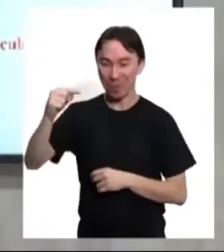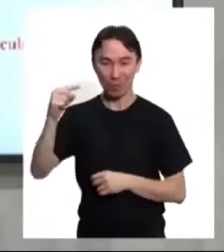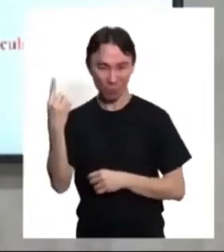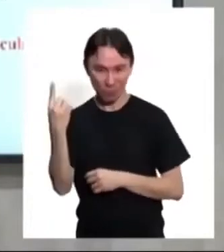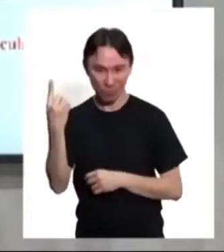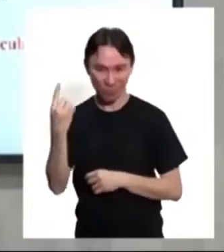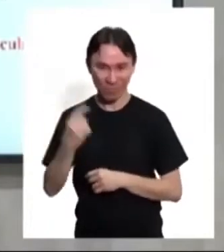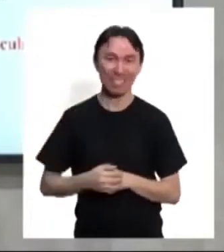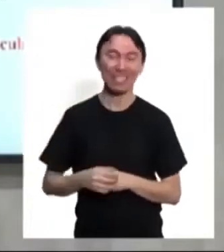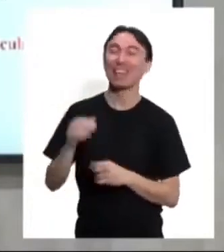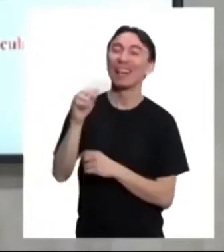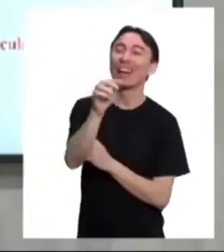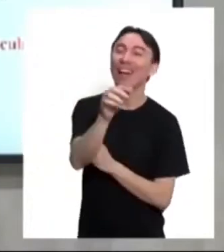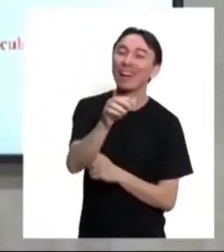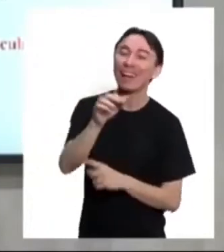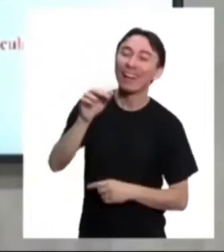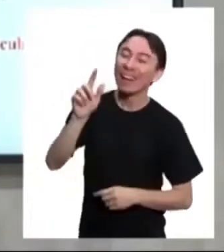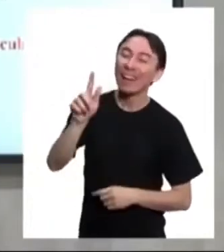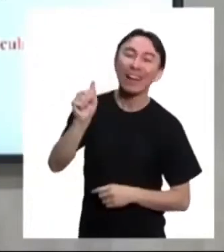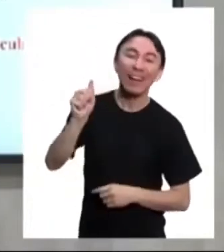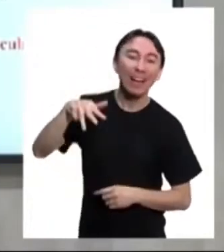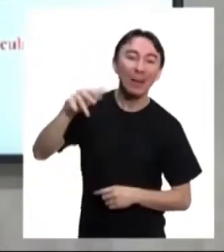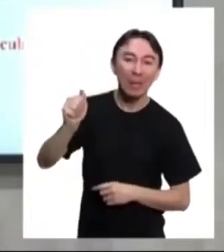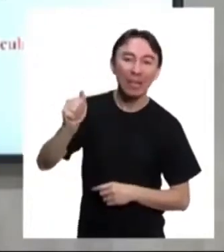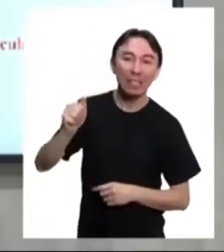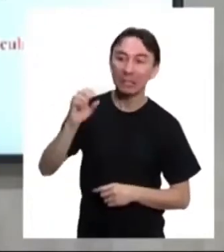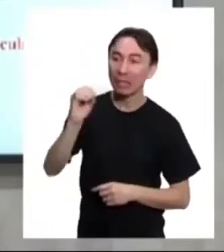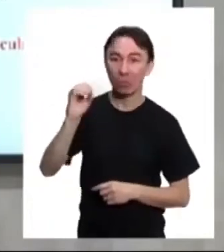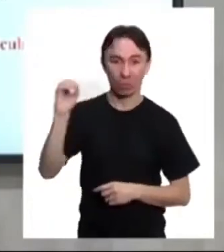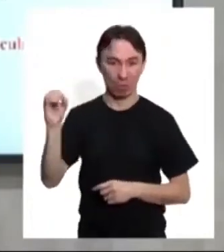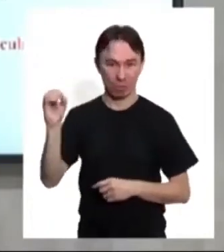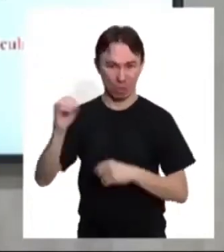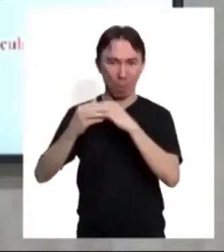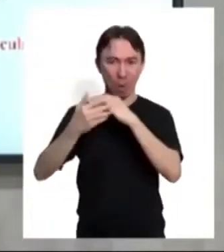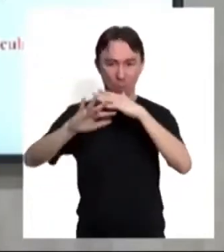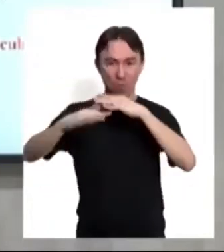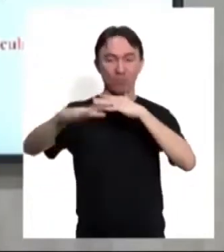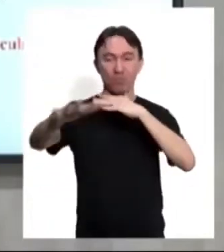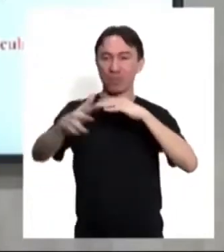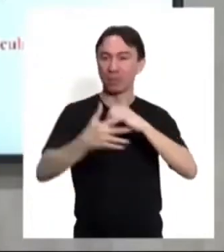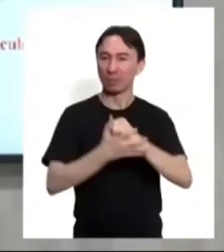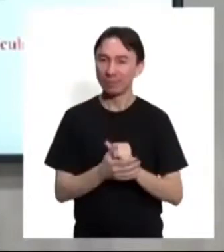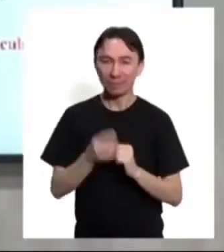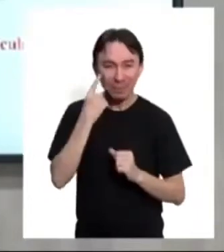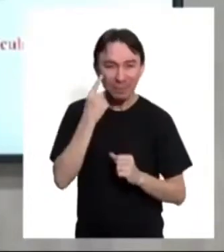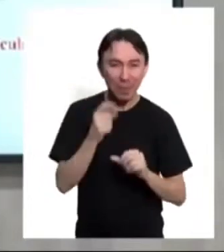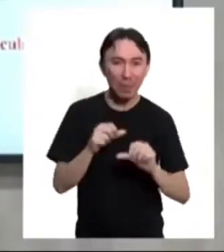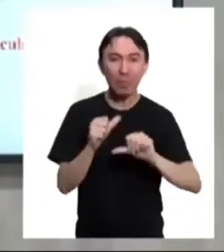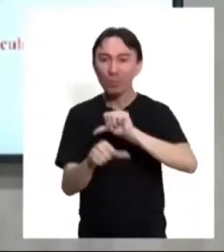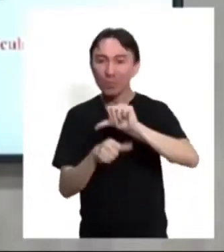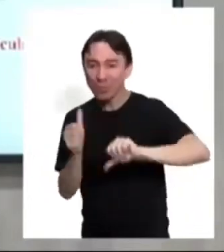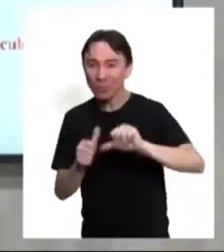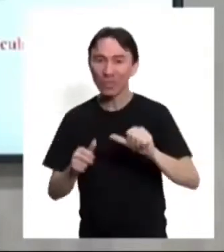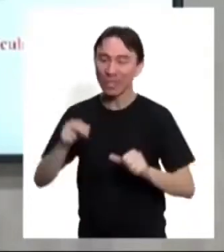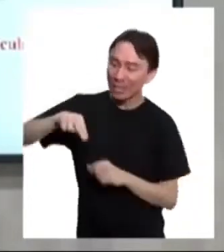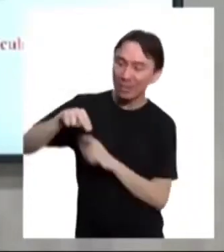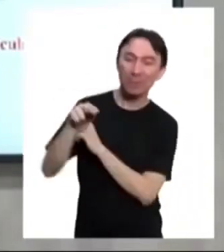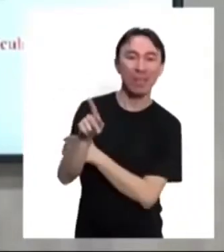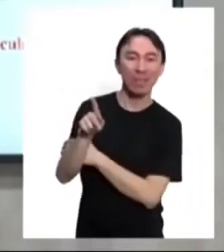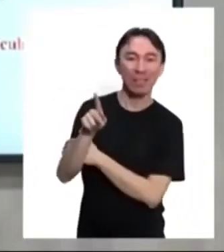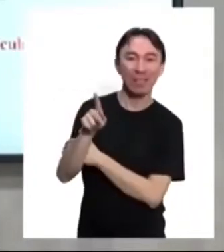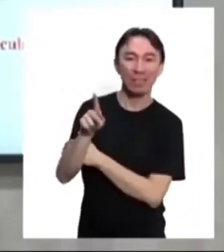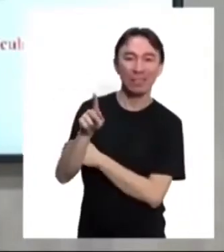certo? E transformou no elemento Neptúnio, certo? 226 e 93. Ele perguntou